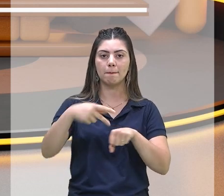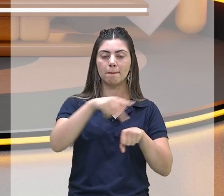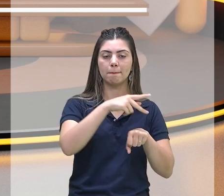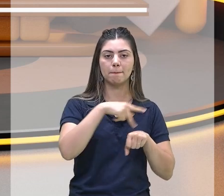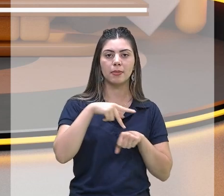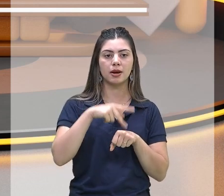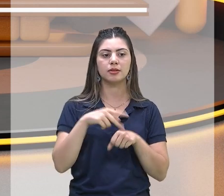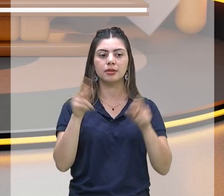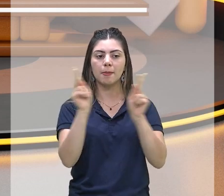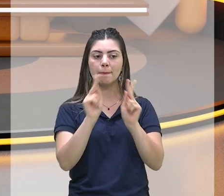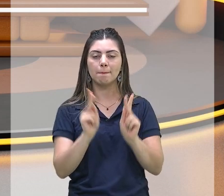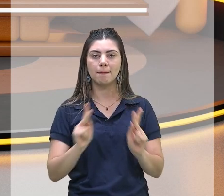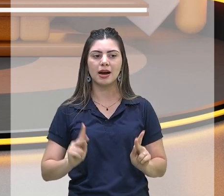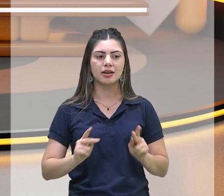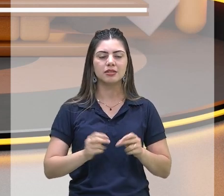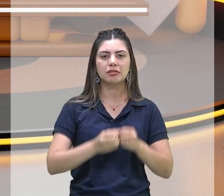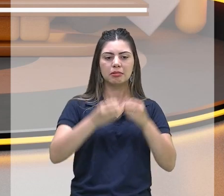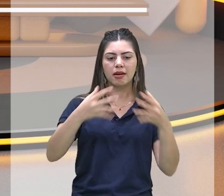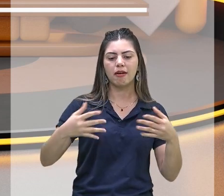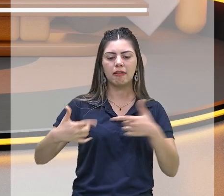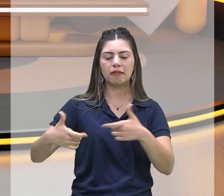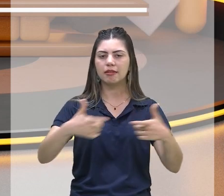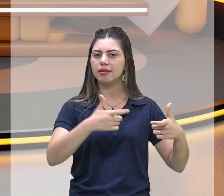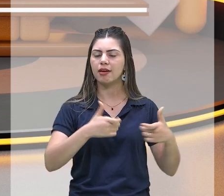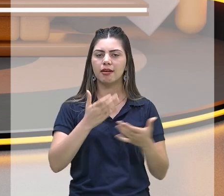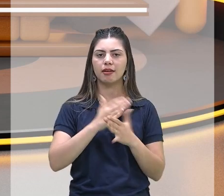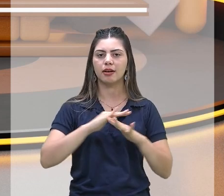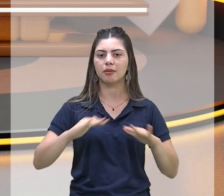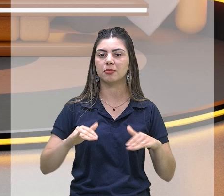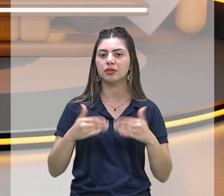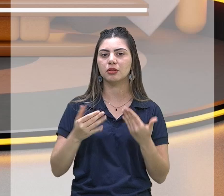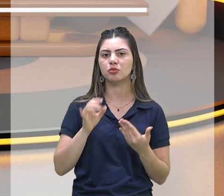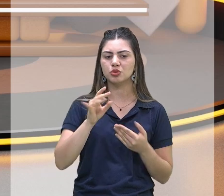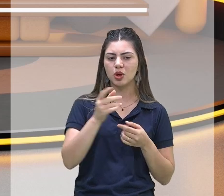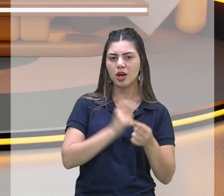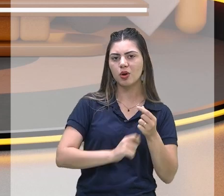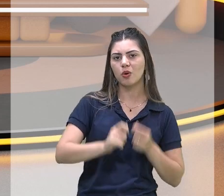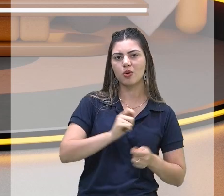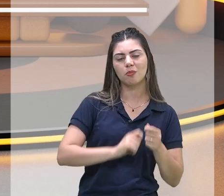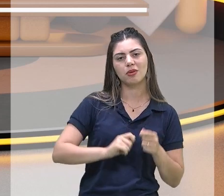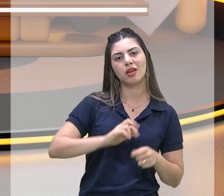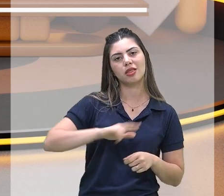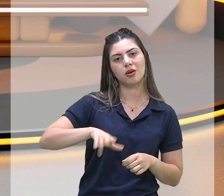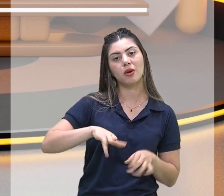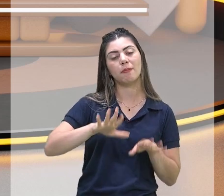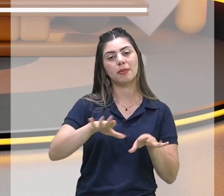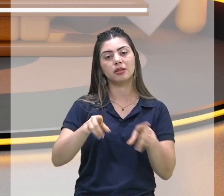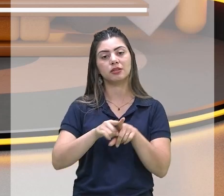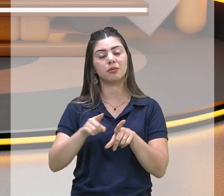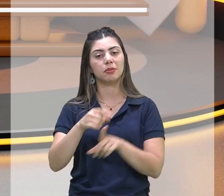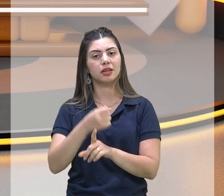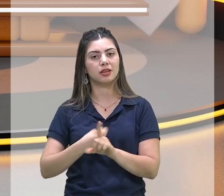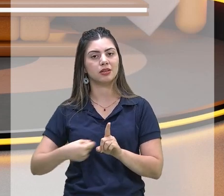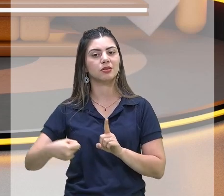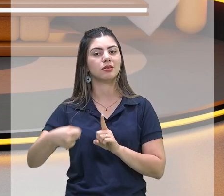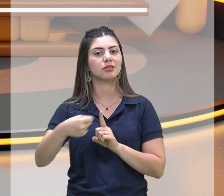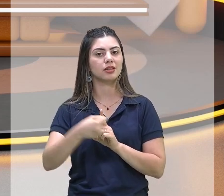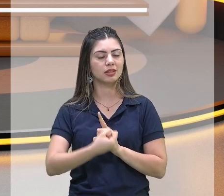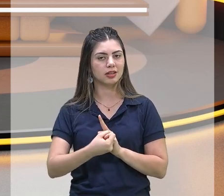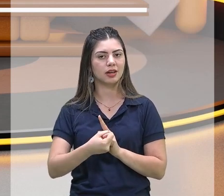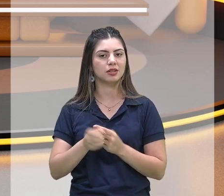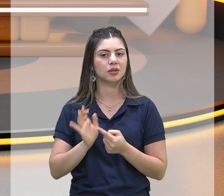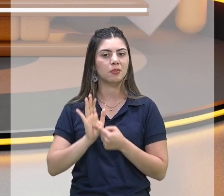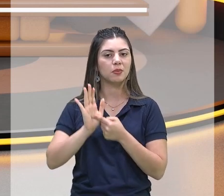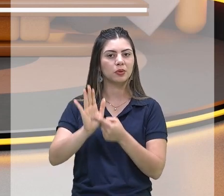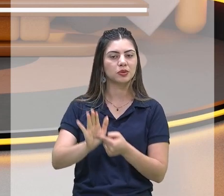de destruição em massa. Então, realmente não é só a parte econômica, já pega também a parte social, né? Mostrando aí